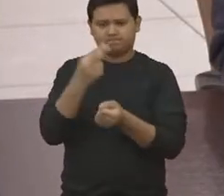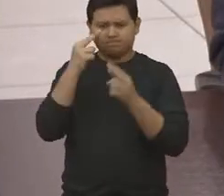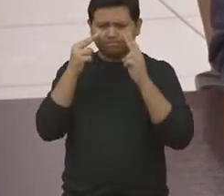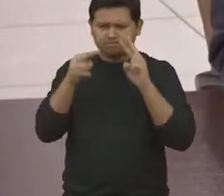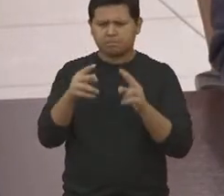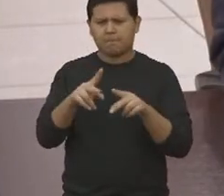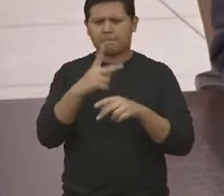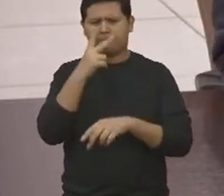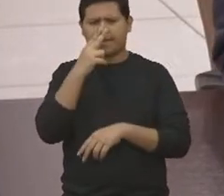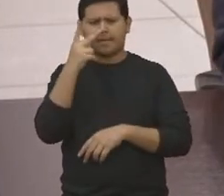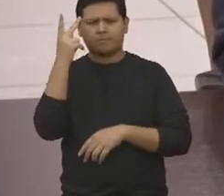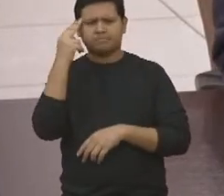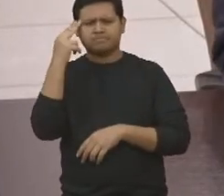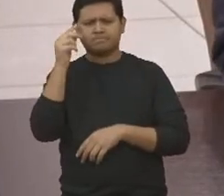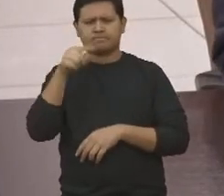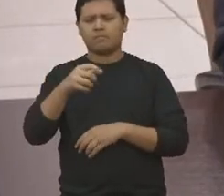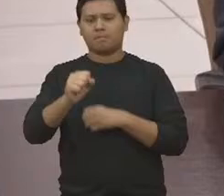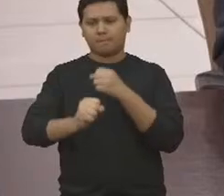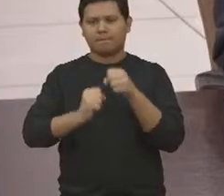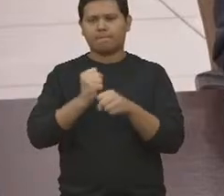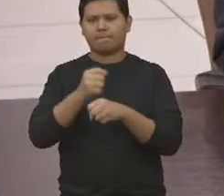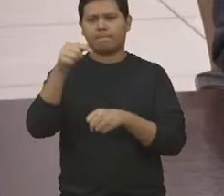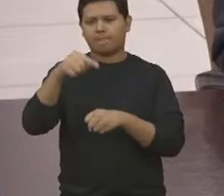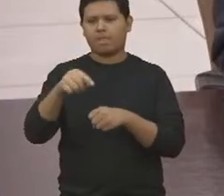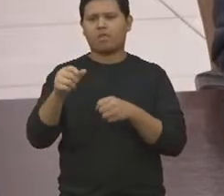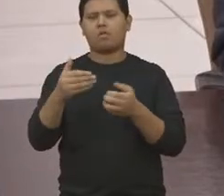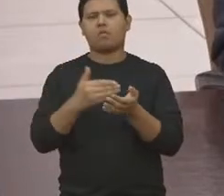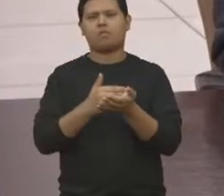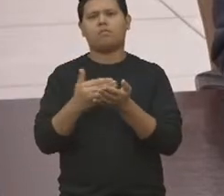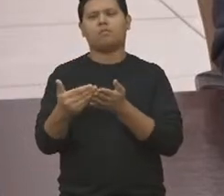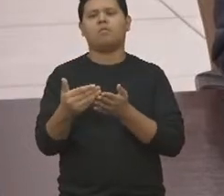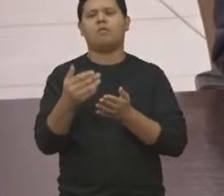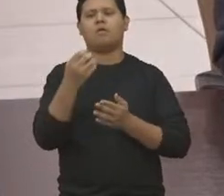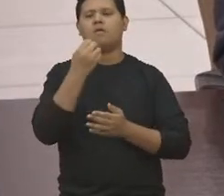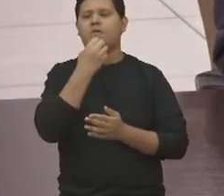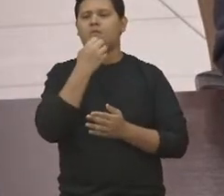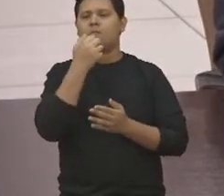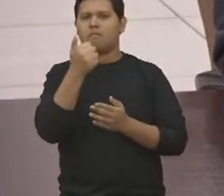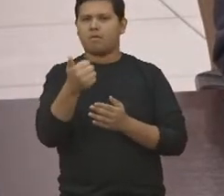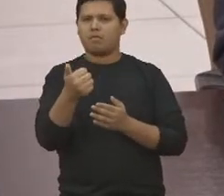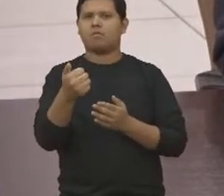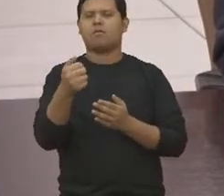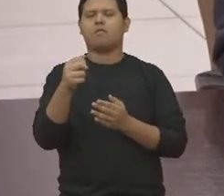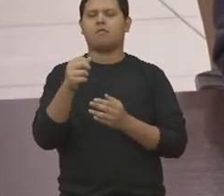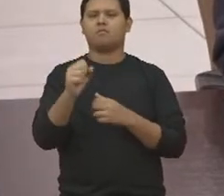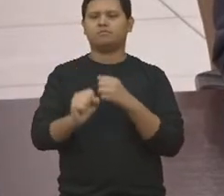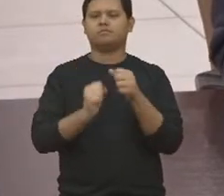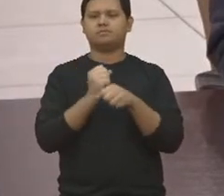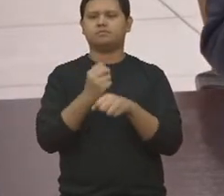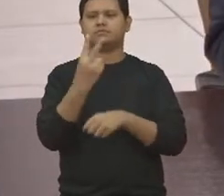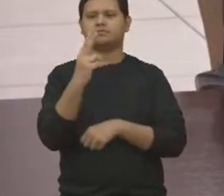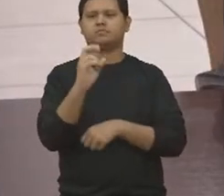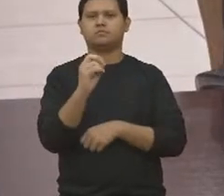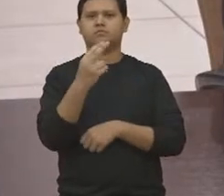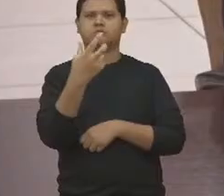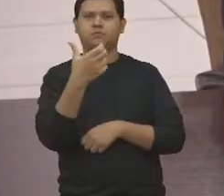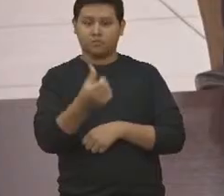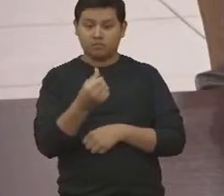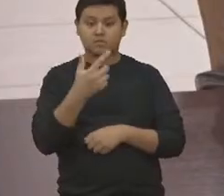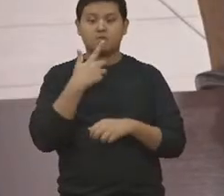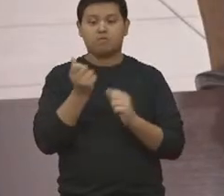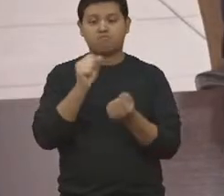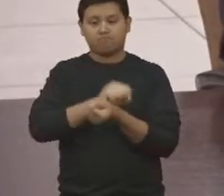muito natural nesse primeiro ano, para ter um aprimoramento a partir de 2026, mais dentro da